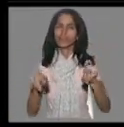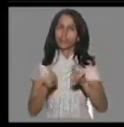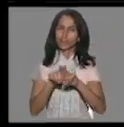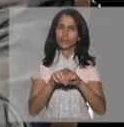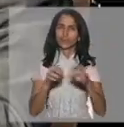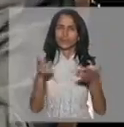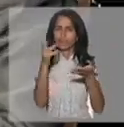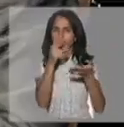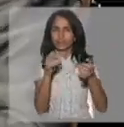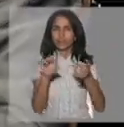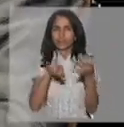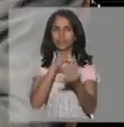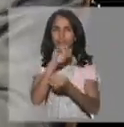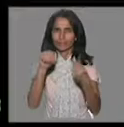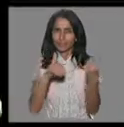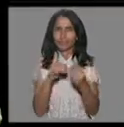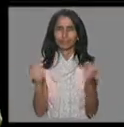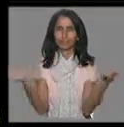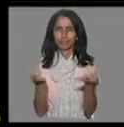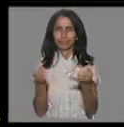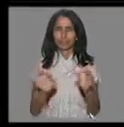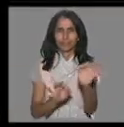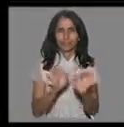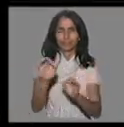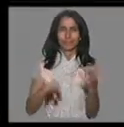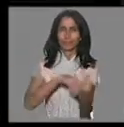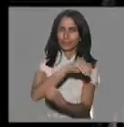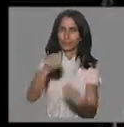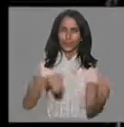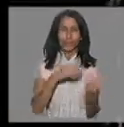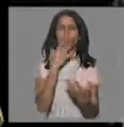também. De preferência com bastante cor, né? Exatamente, a gente mistura